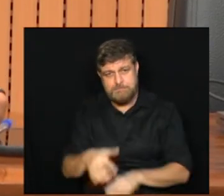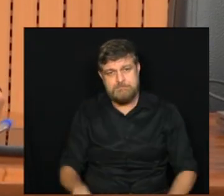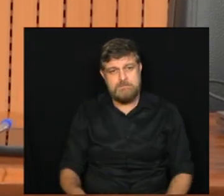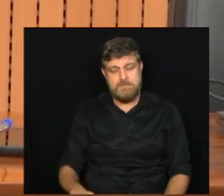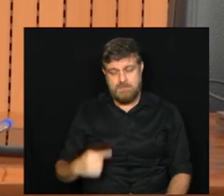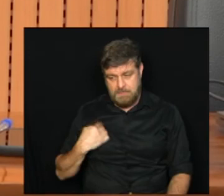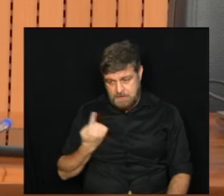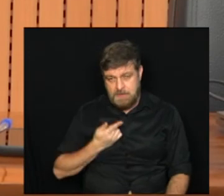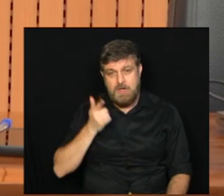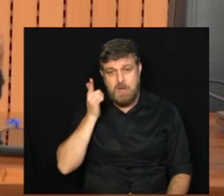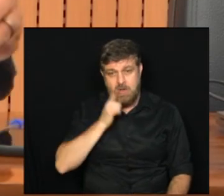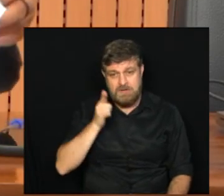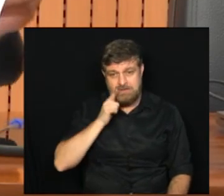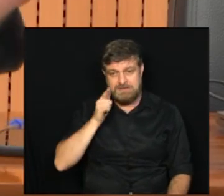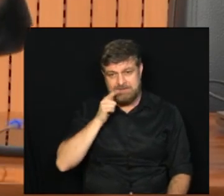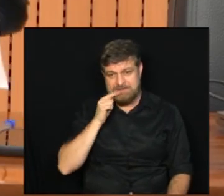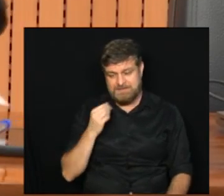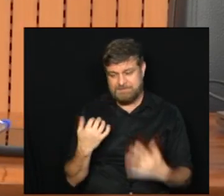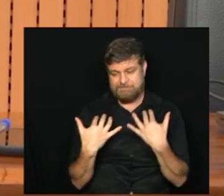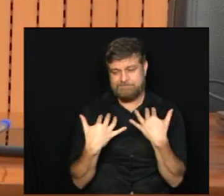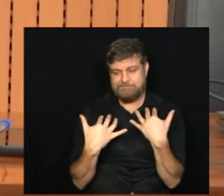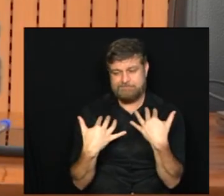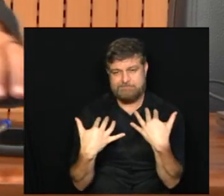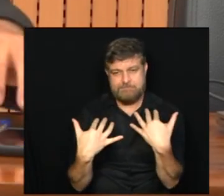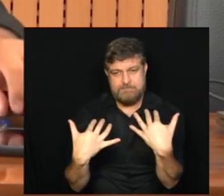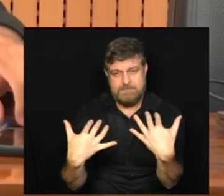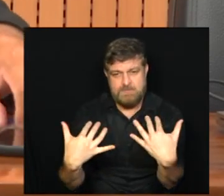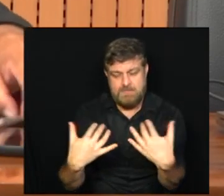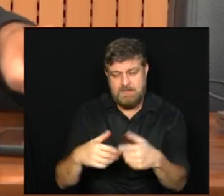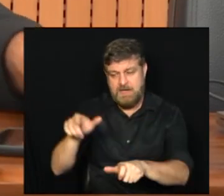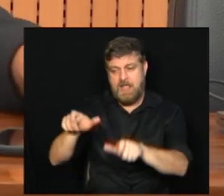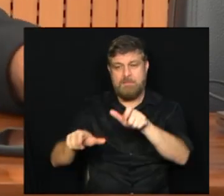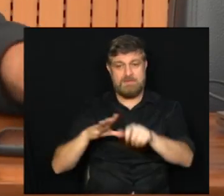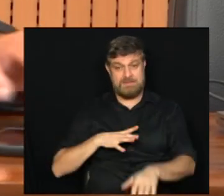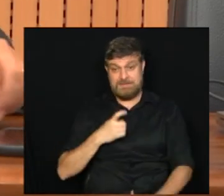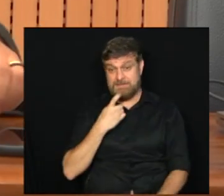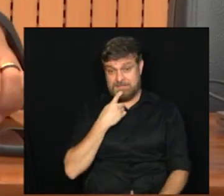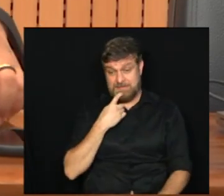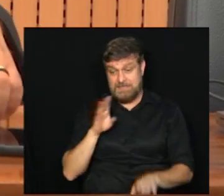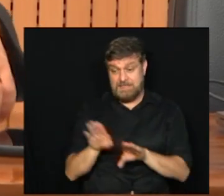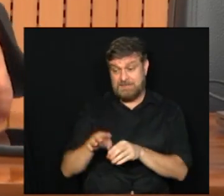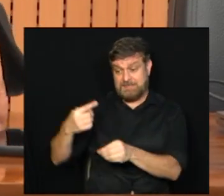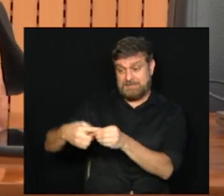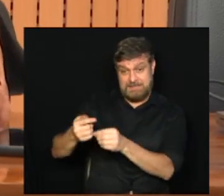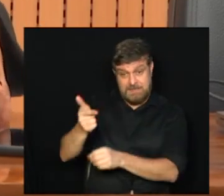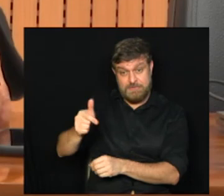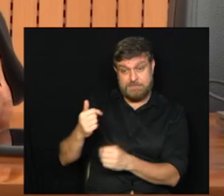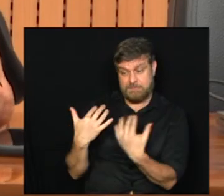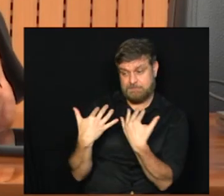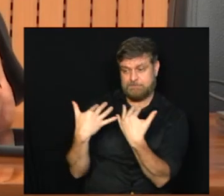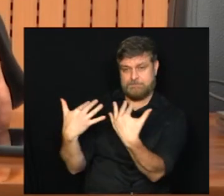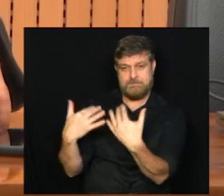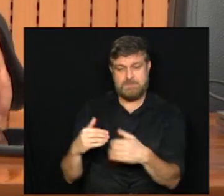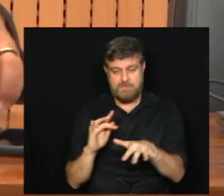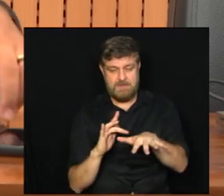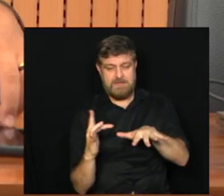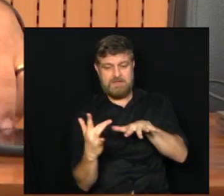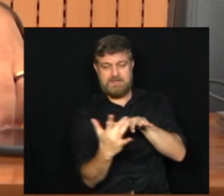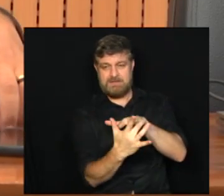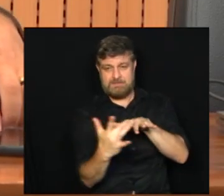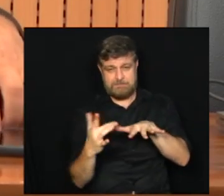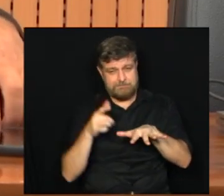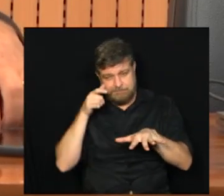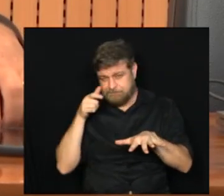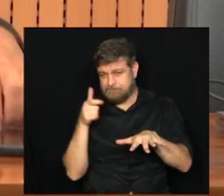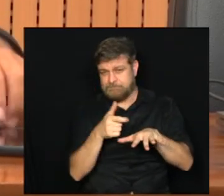poder chegar a mais cidadãos campineiros e até fora da cidade, né? E através das redes sociais,